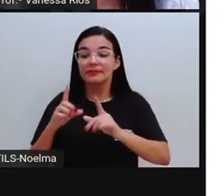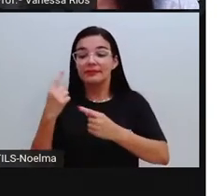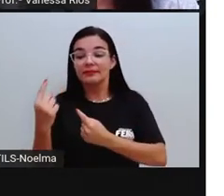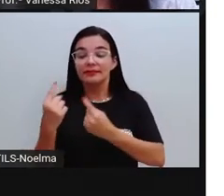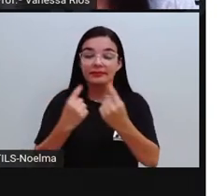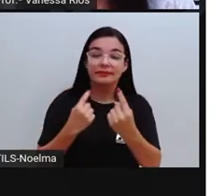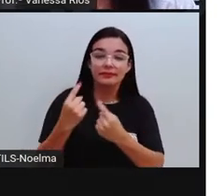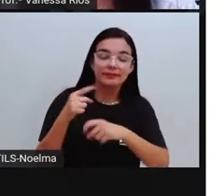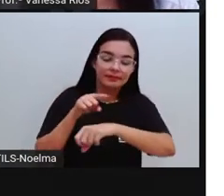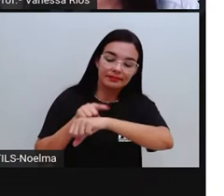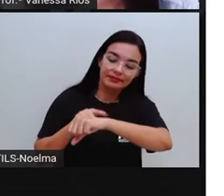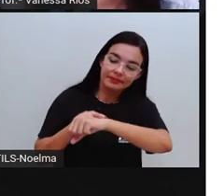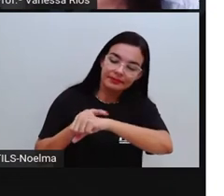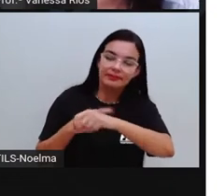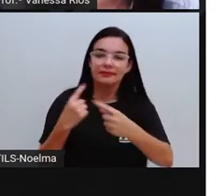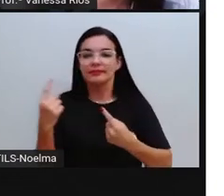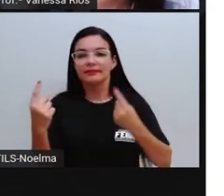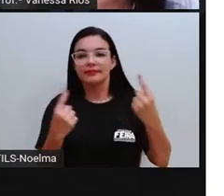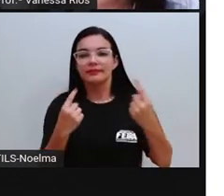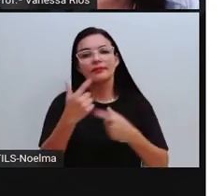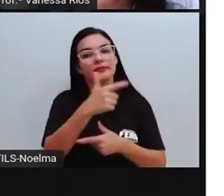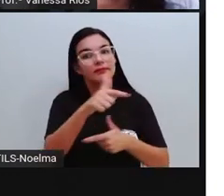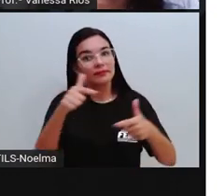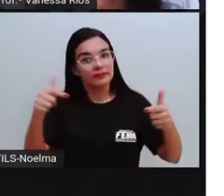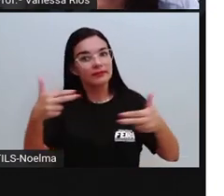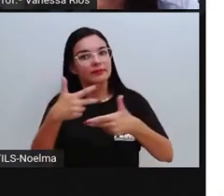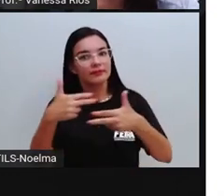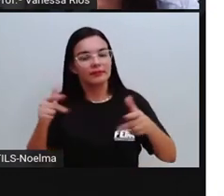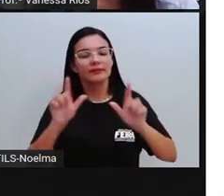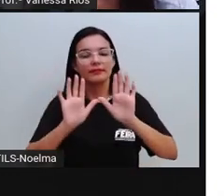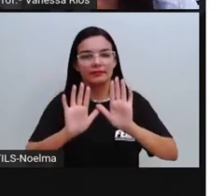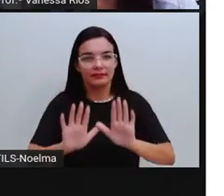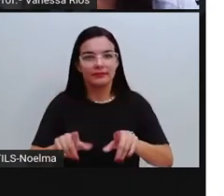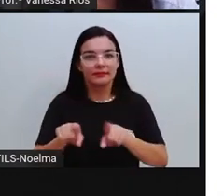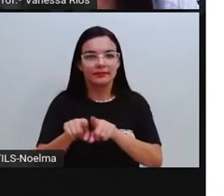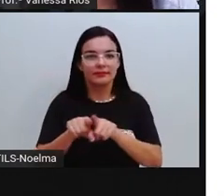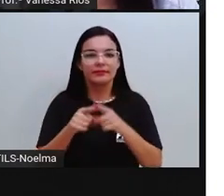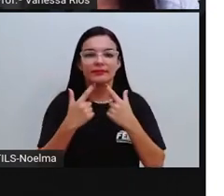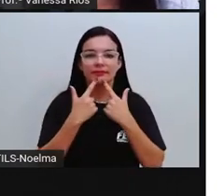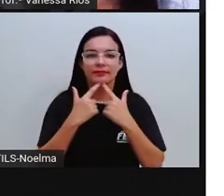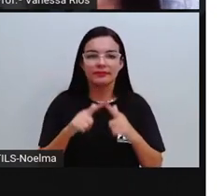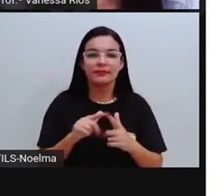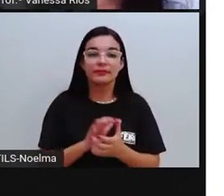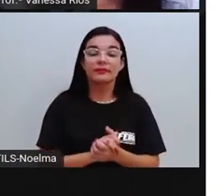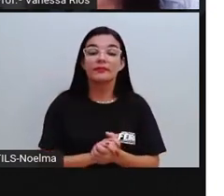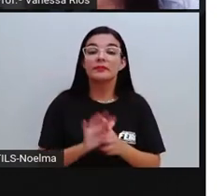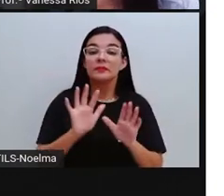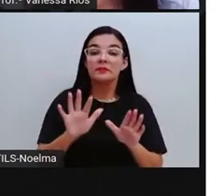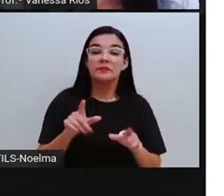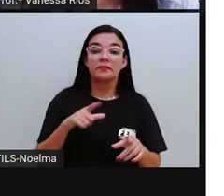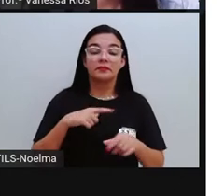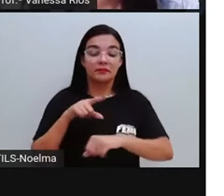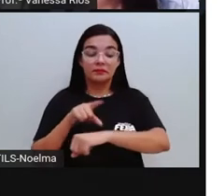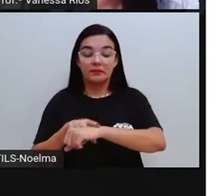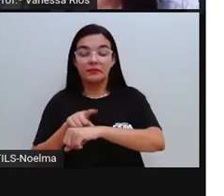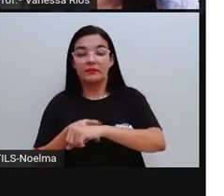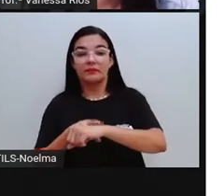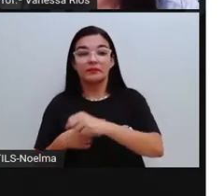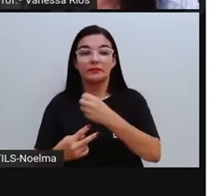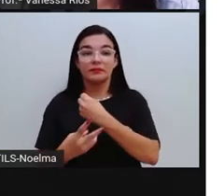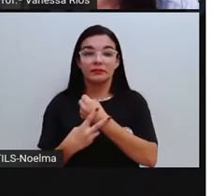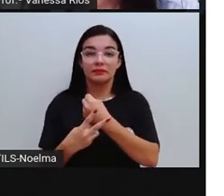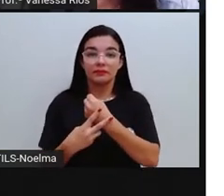do tempo e dependendo de outras funções também da língua, né? E os tempos verbais podem